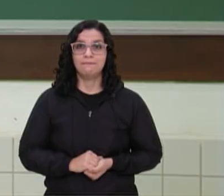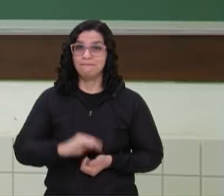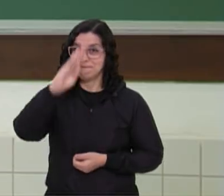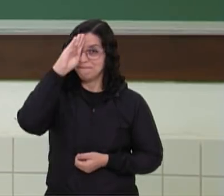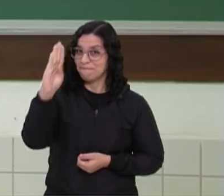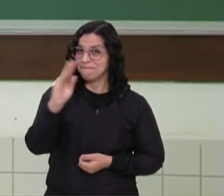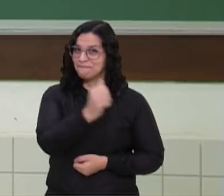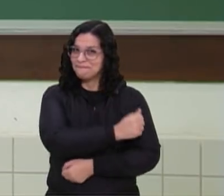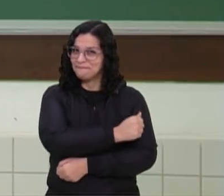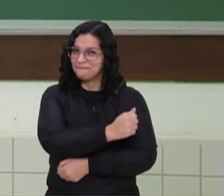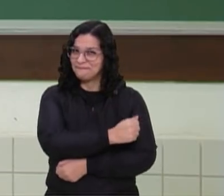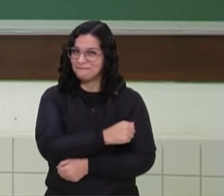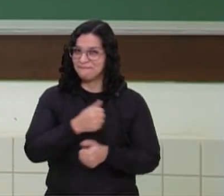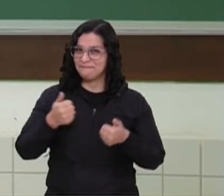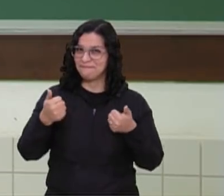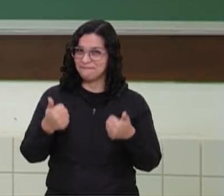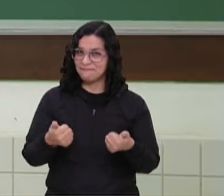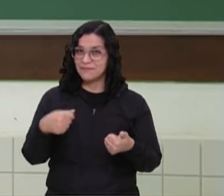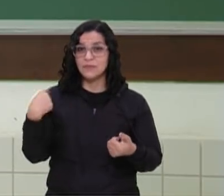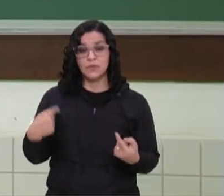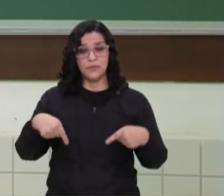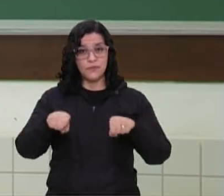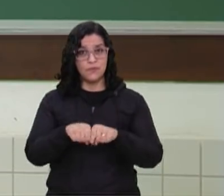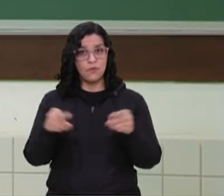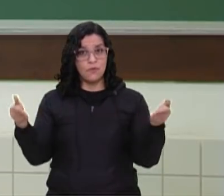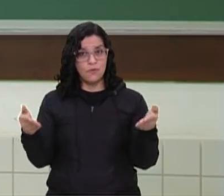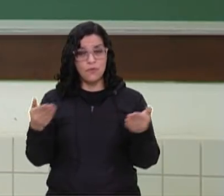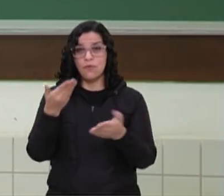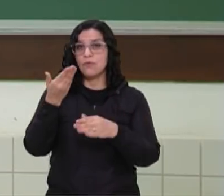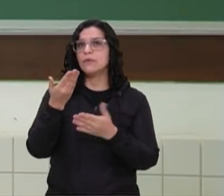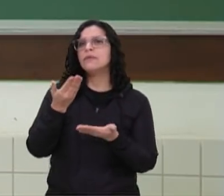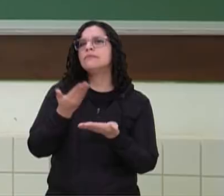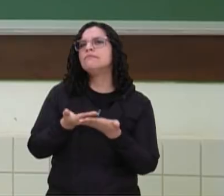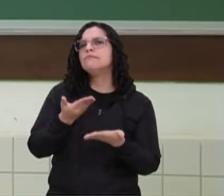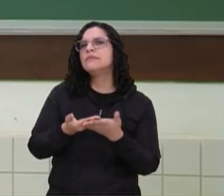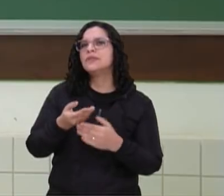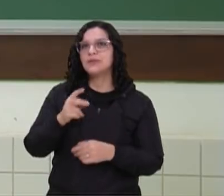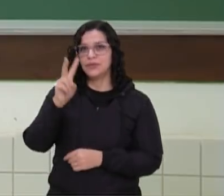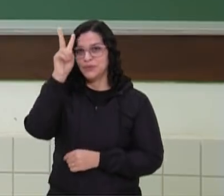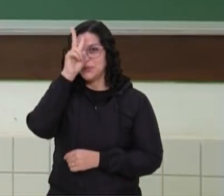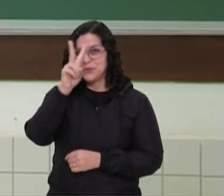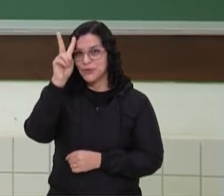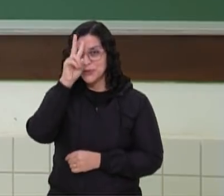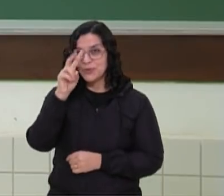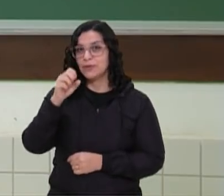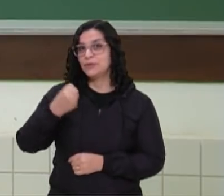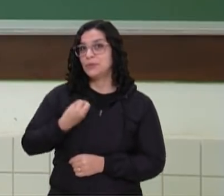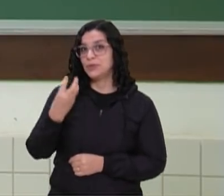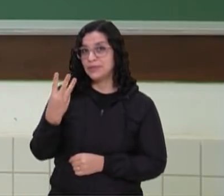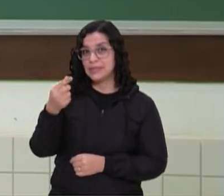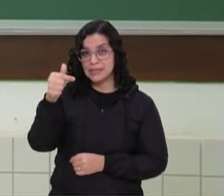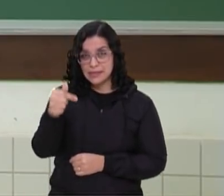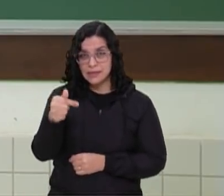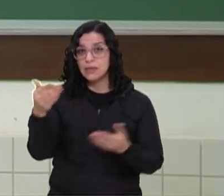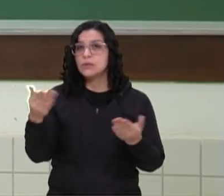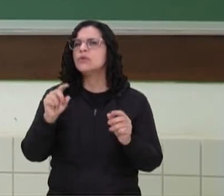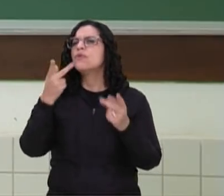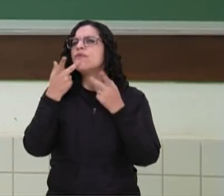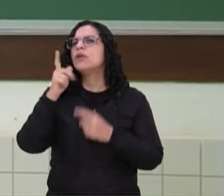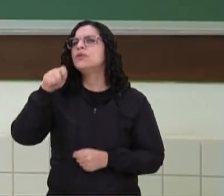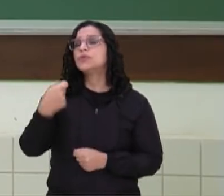Saudações, alunos! Estamos aqui retornando com mais uma aula de história número 37, o qual a gente vai